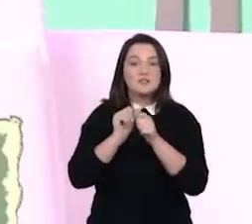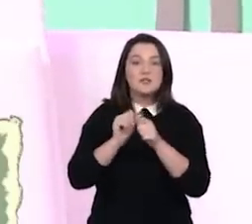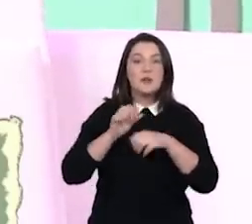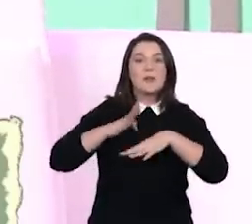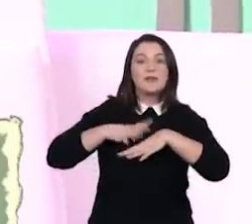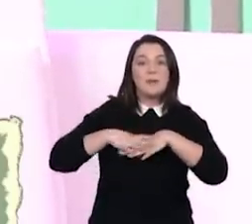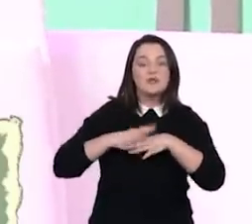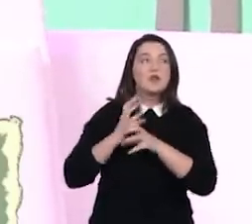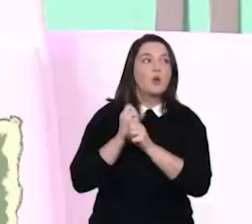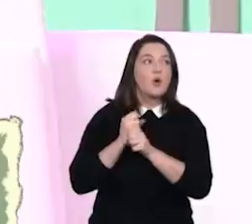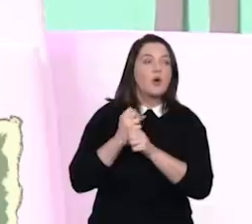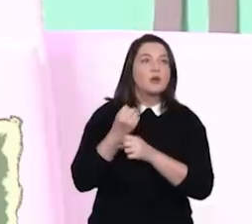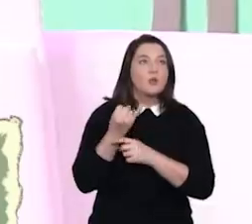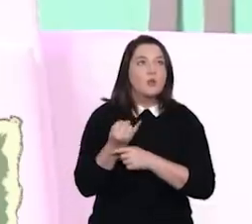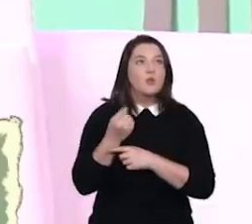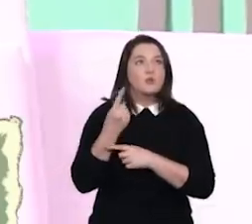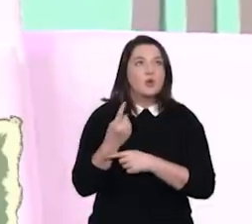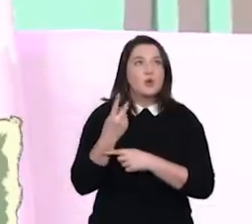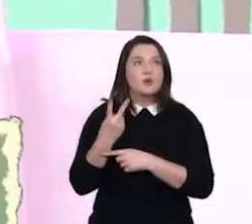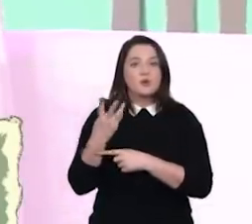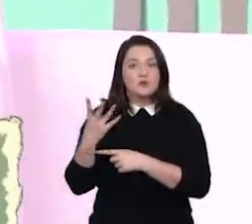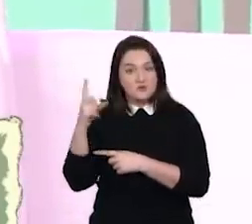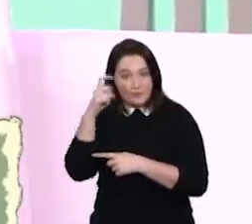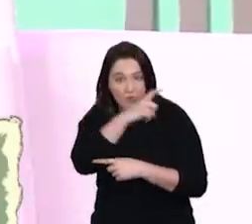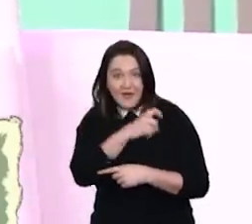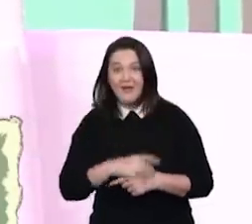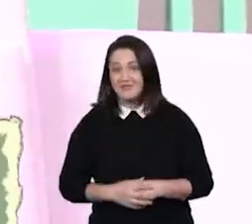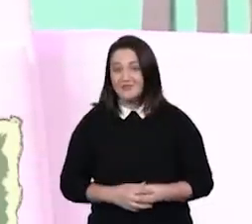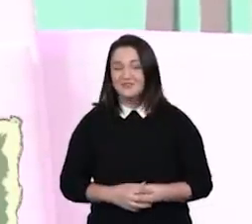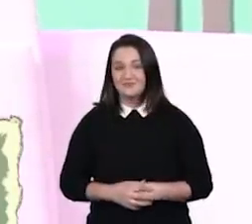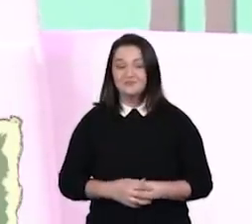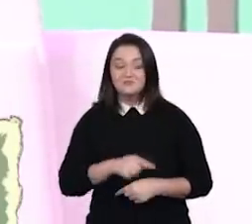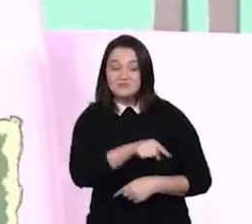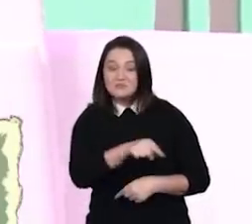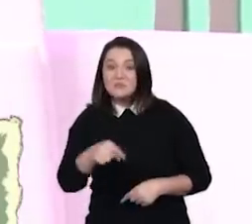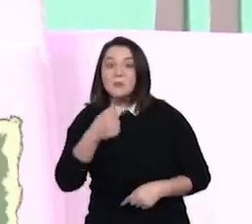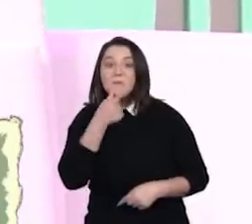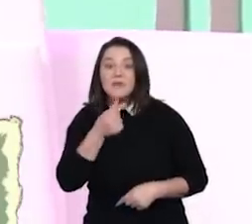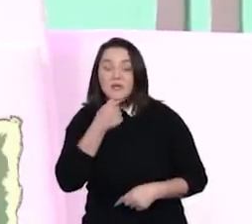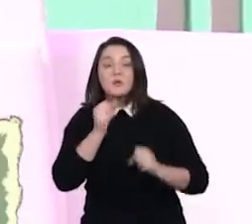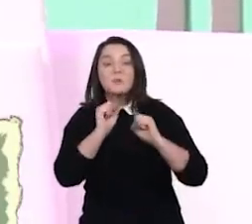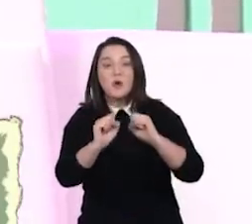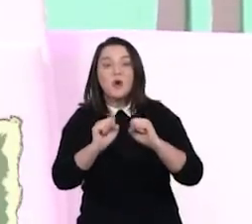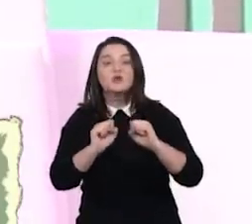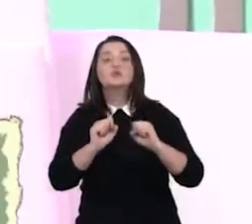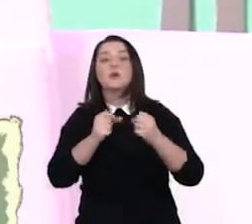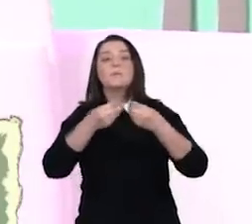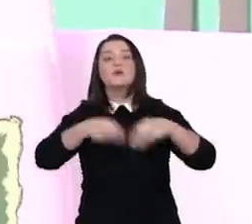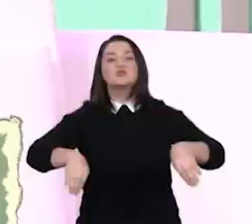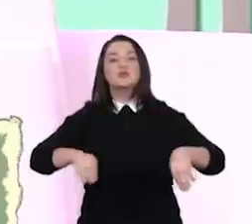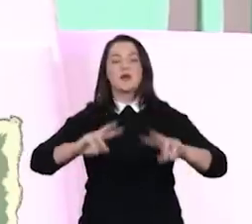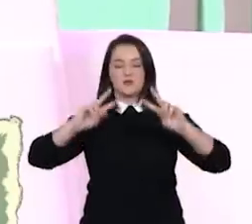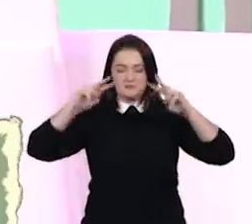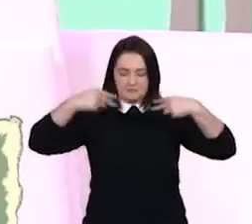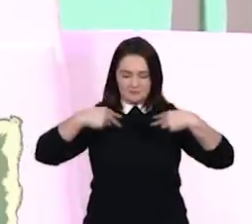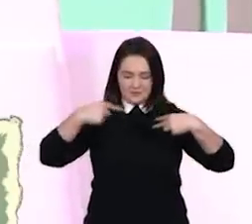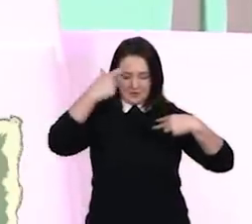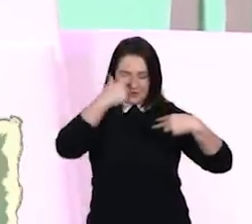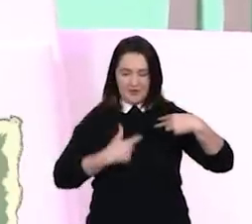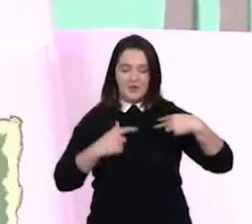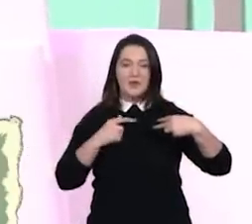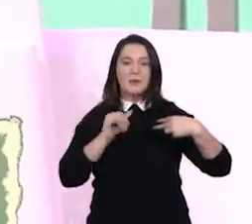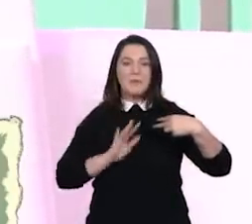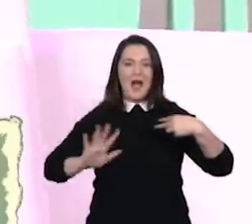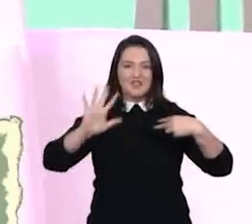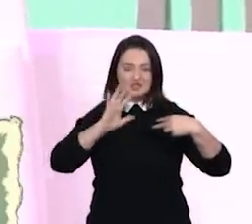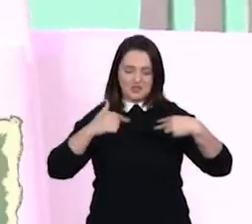é somente isso. Estes meninos podem ter prejudicada a autoimagem. O autorreconhecimento